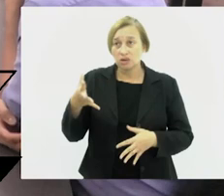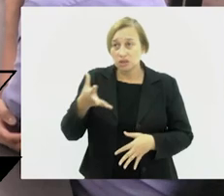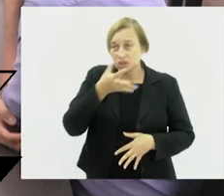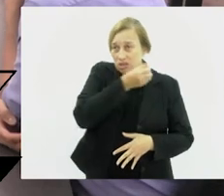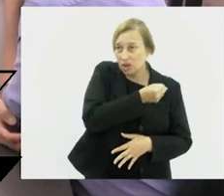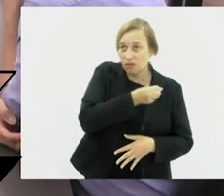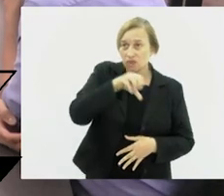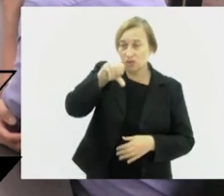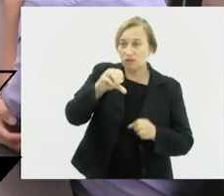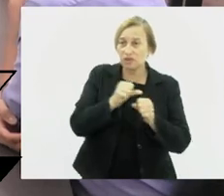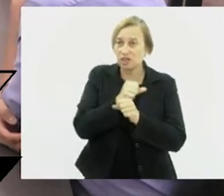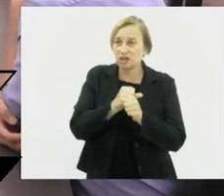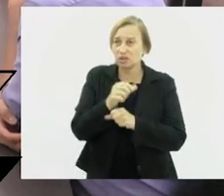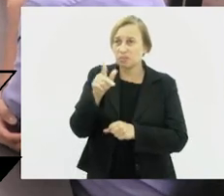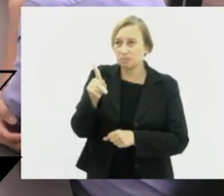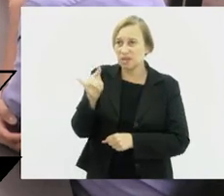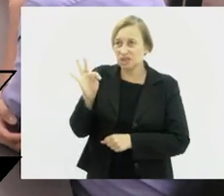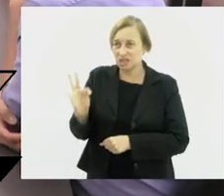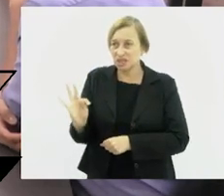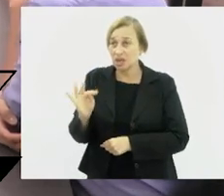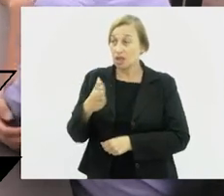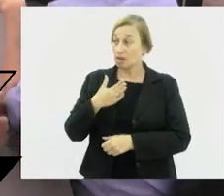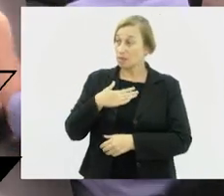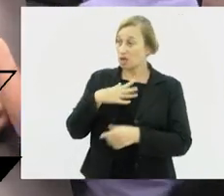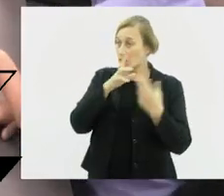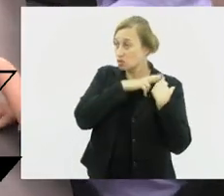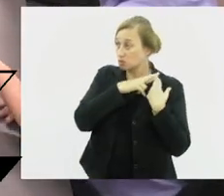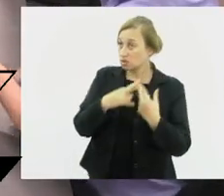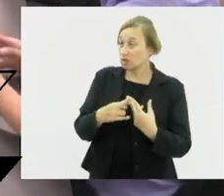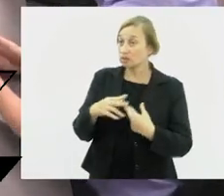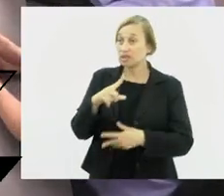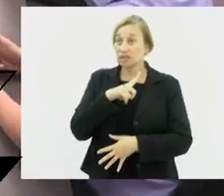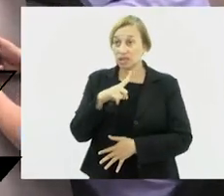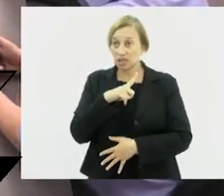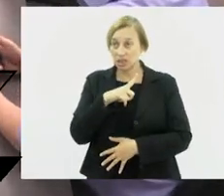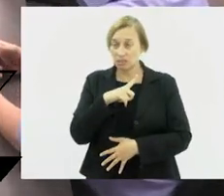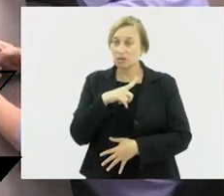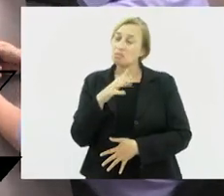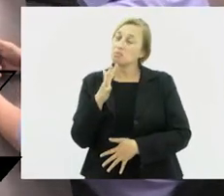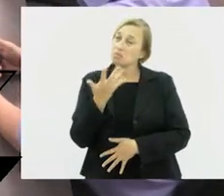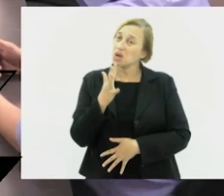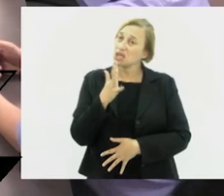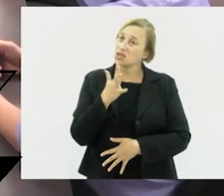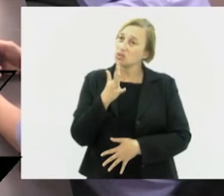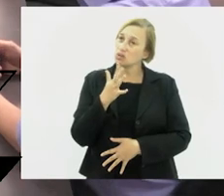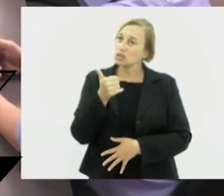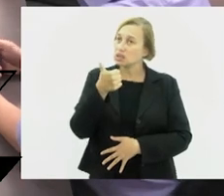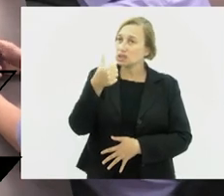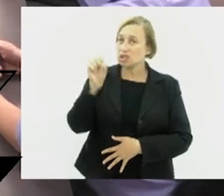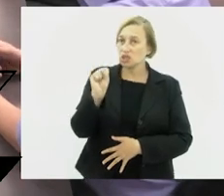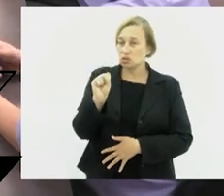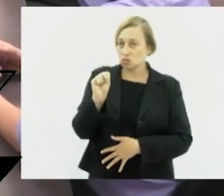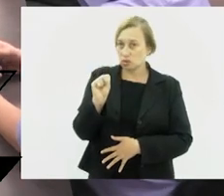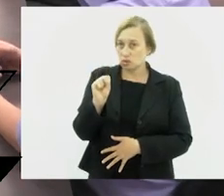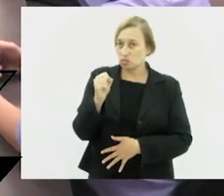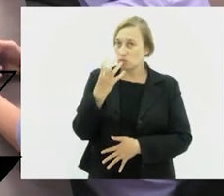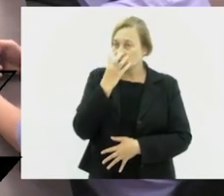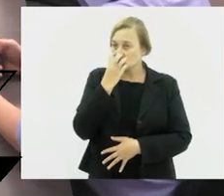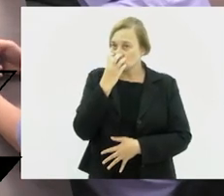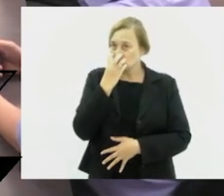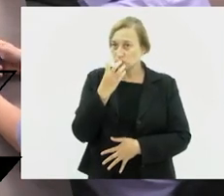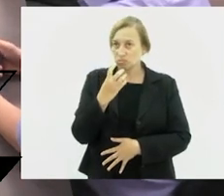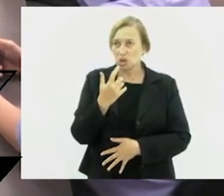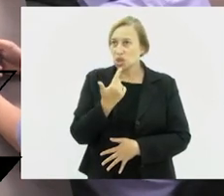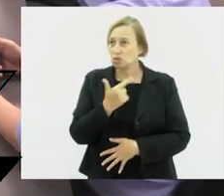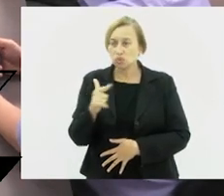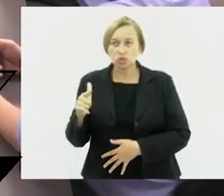9 anos. Hoje, na minha responsabilidade, eu tenho aproximadamente 18 cães. Eu